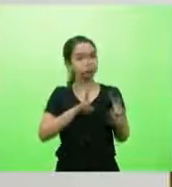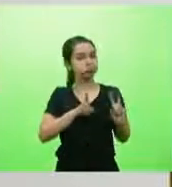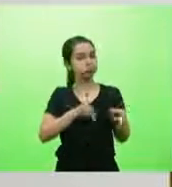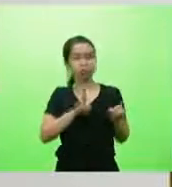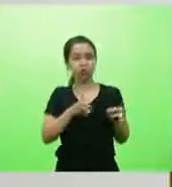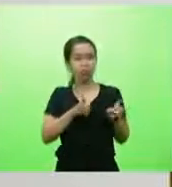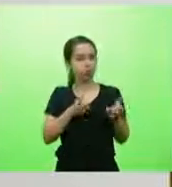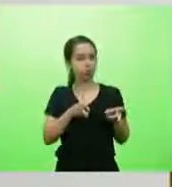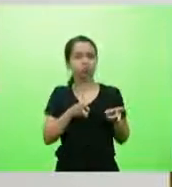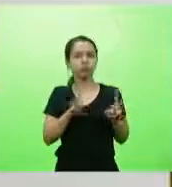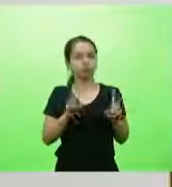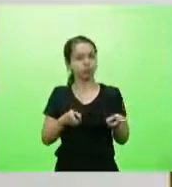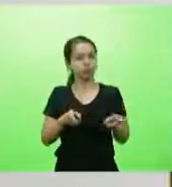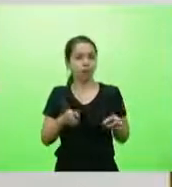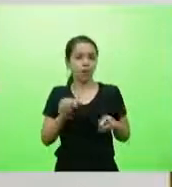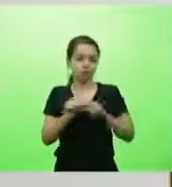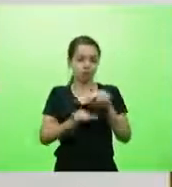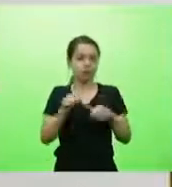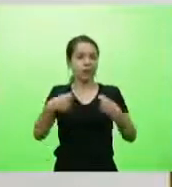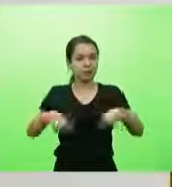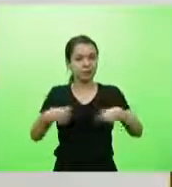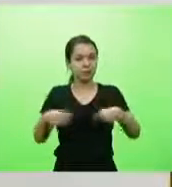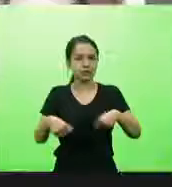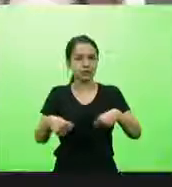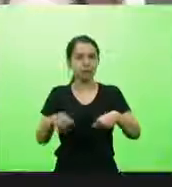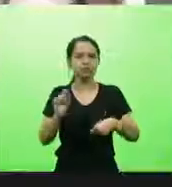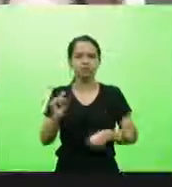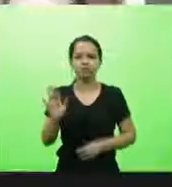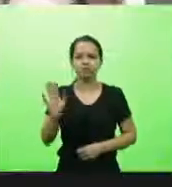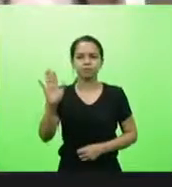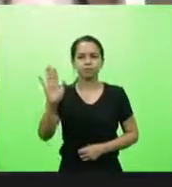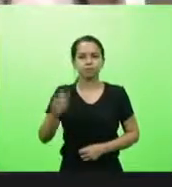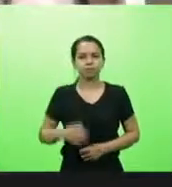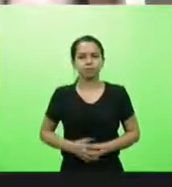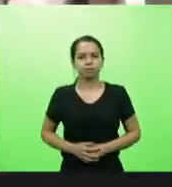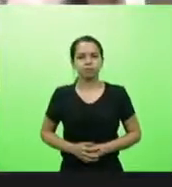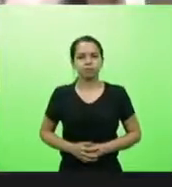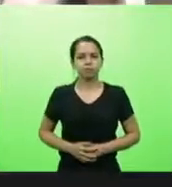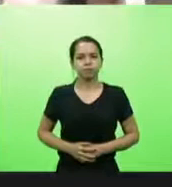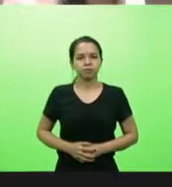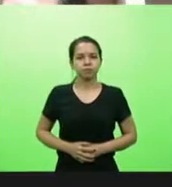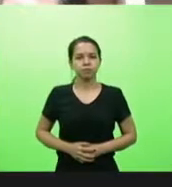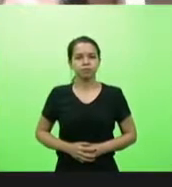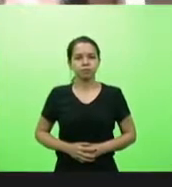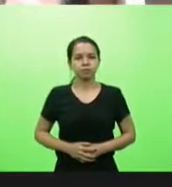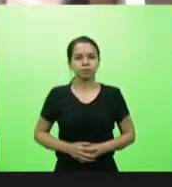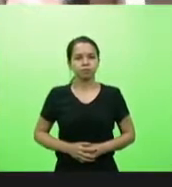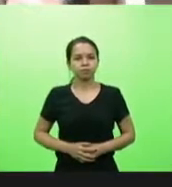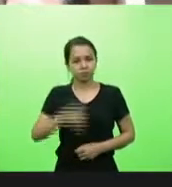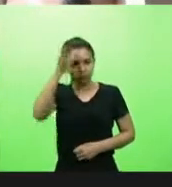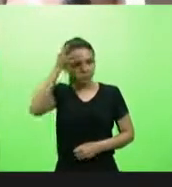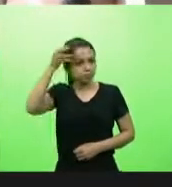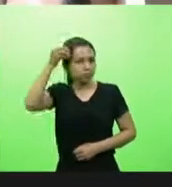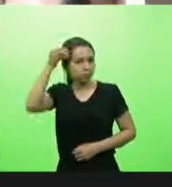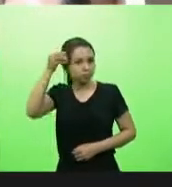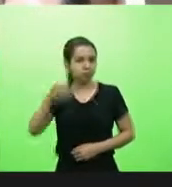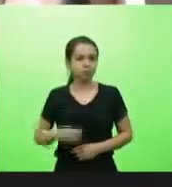precisamos mudar isso. Eu não sei quem é que está pedindo a parte. Deputada Luciane, é possível ainda? Deputada Luciane, por